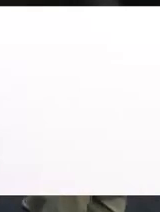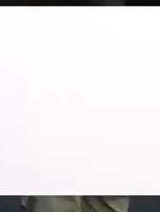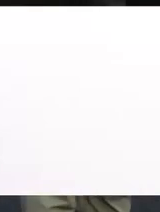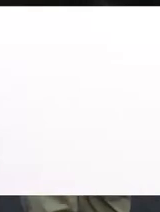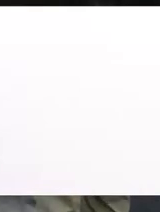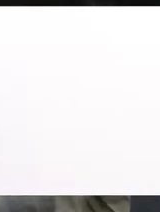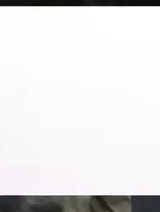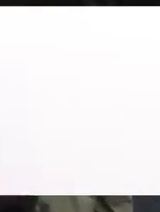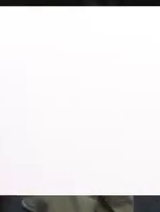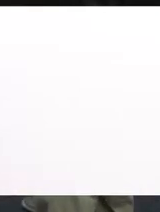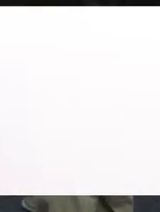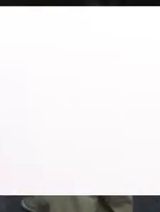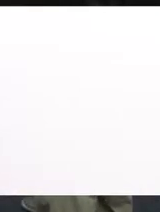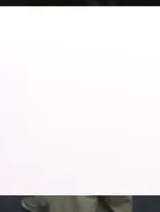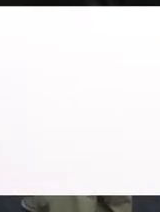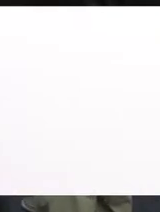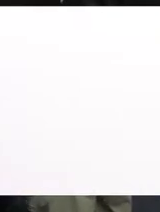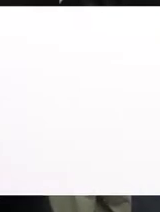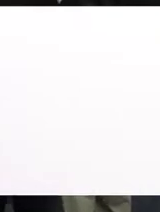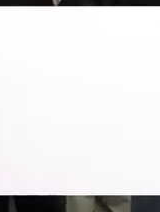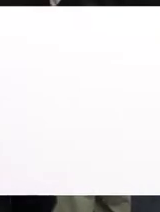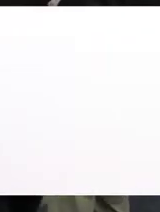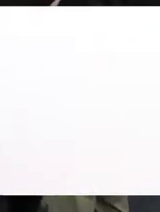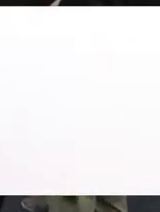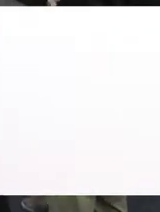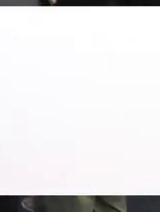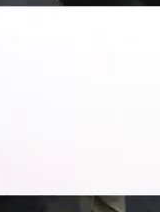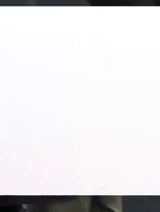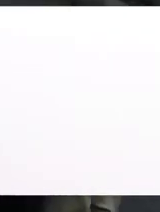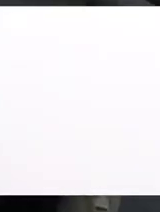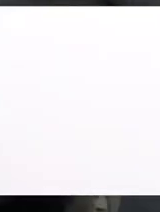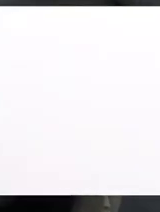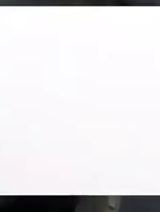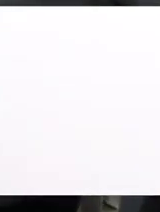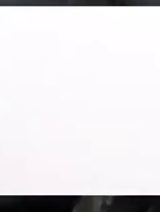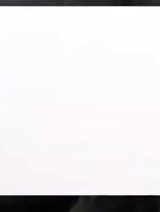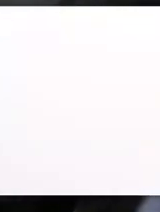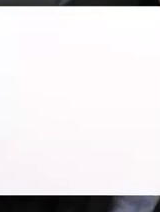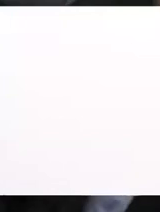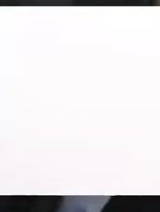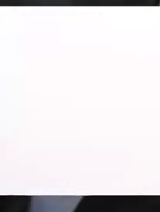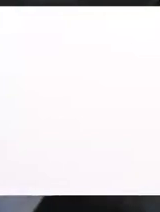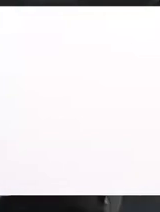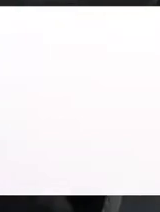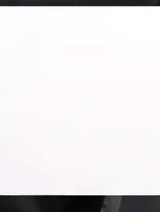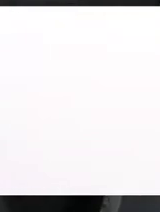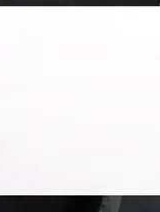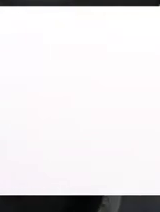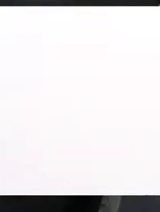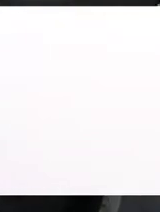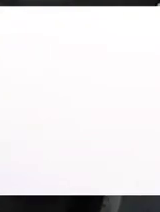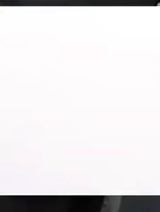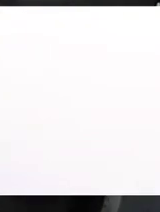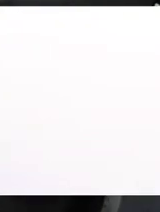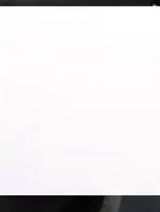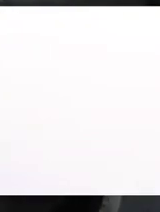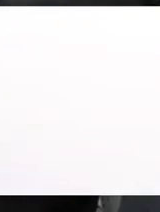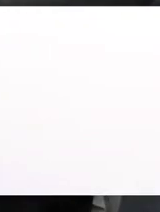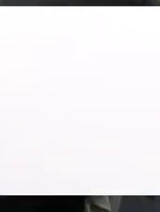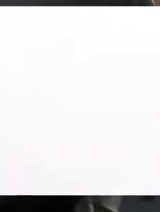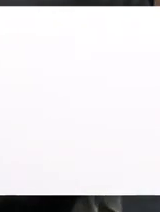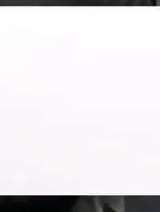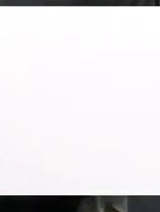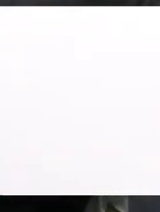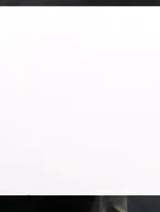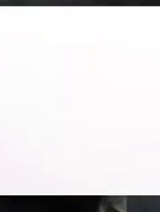a os assessores que estão no dia a dia conosco aqui na luta a todos os acesso a todas as pessoas e